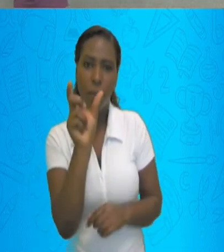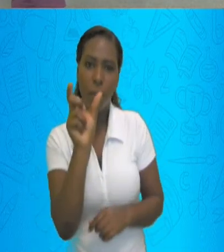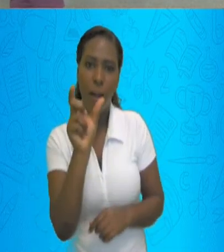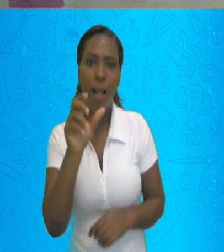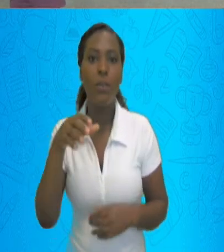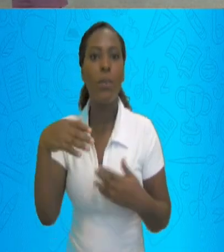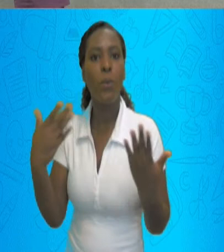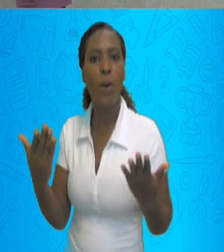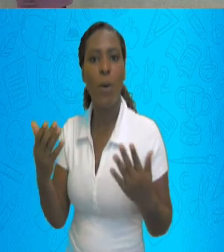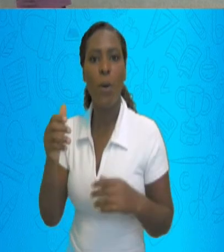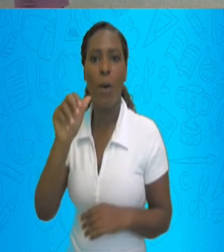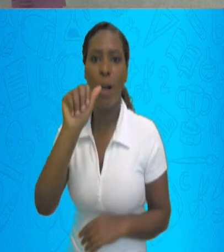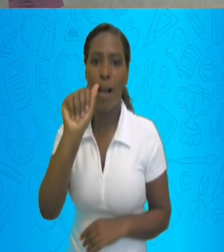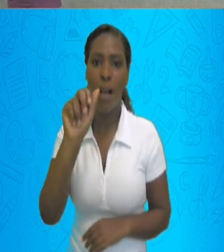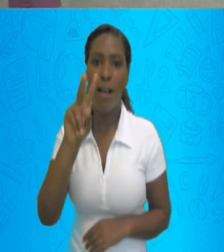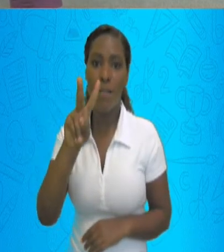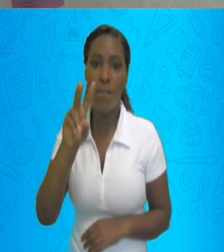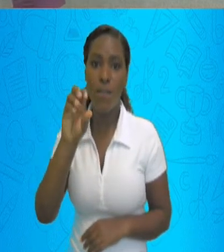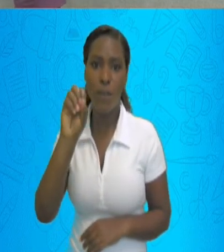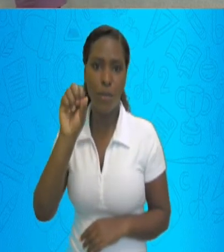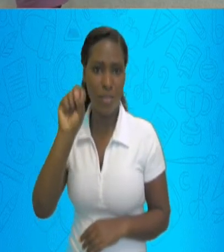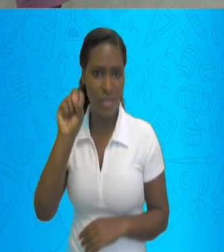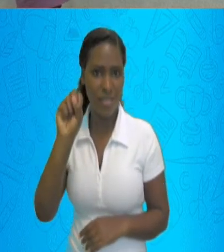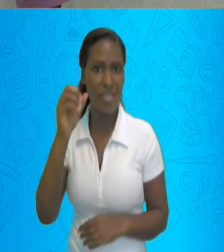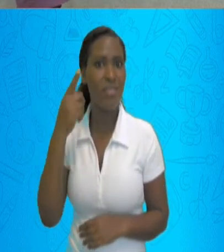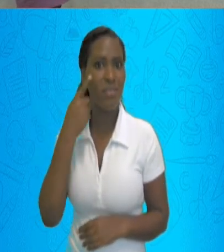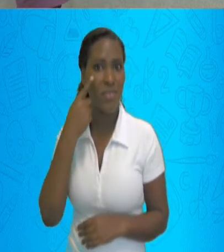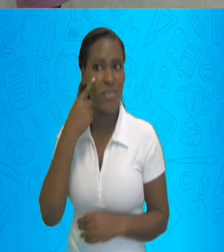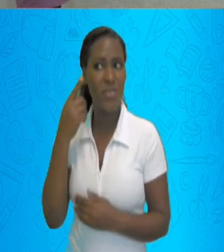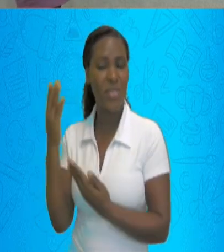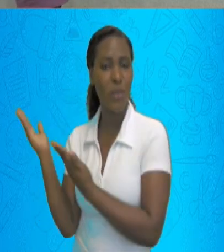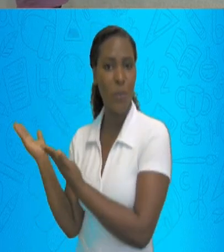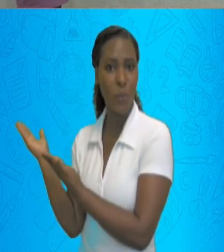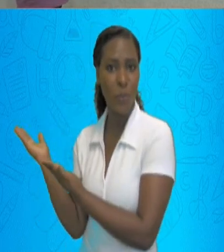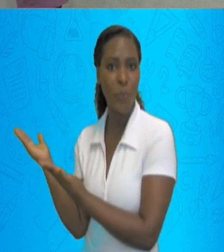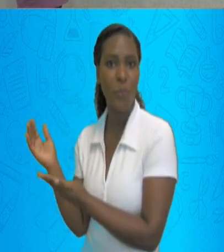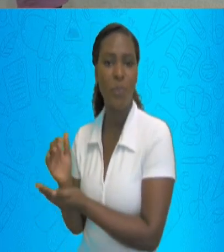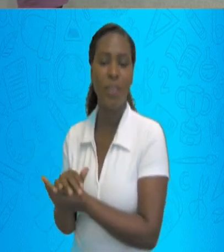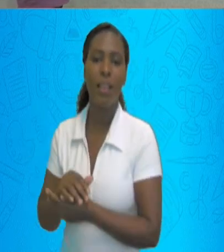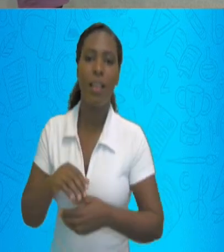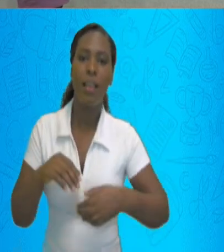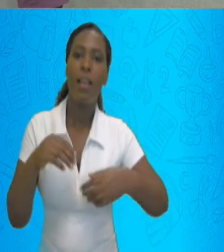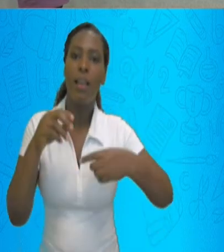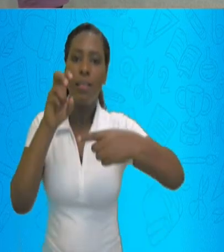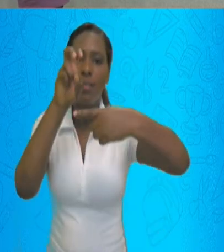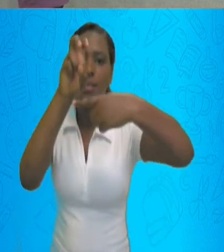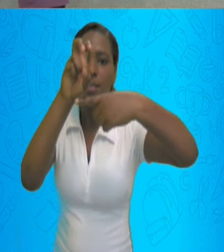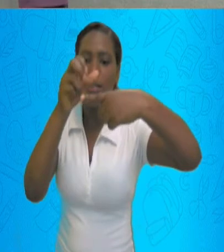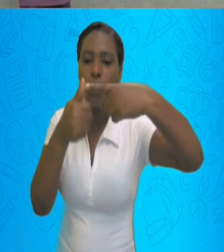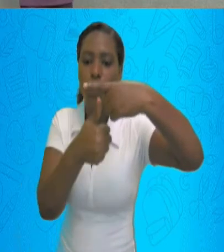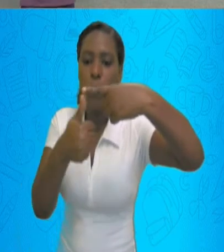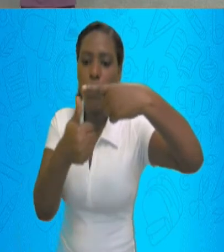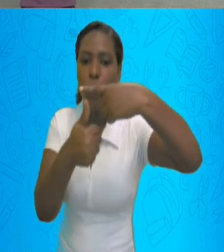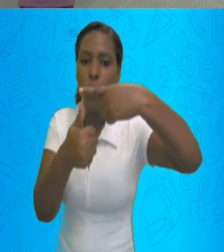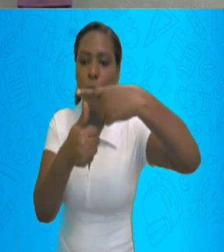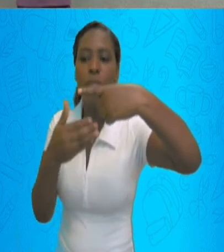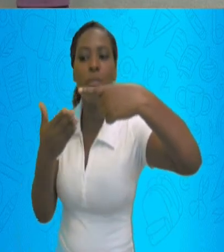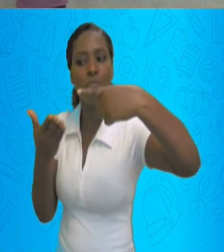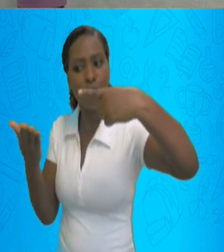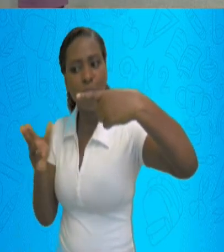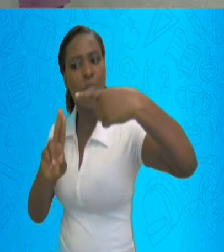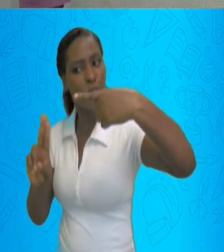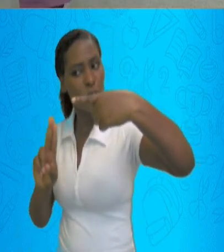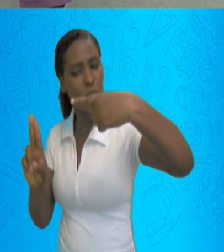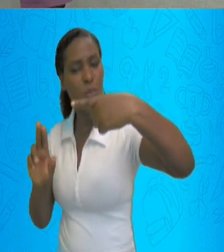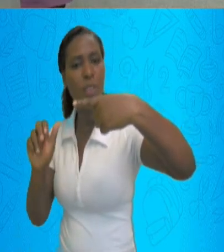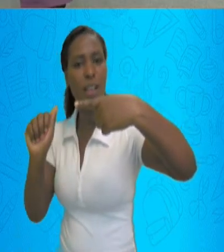ao nome da fração. Observe, 5, 11 avos. Não mudamos a escrita que nós já temos o